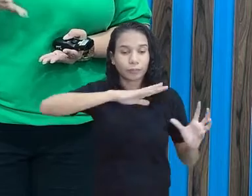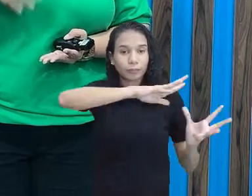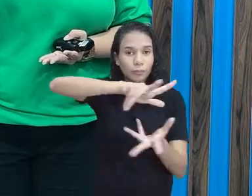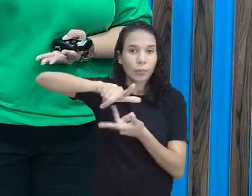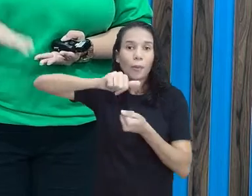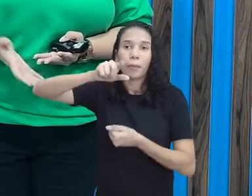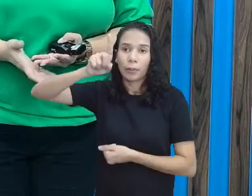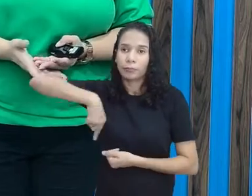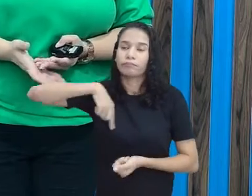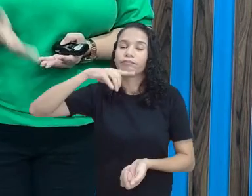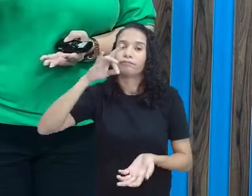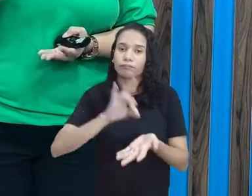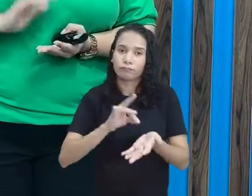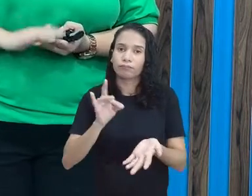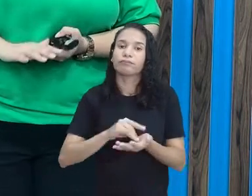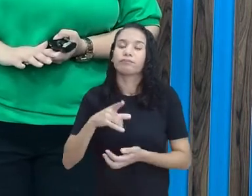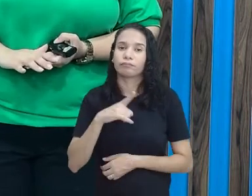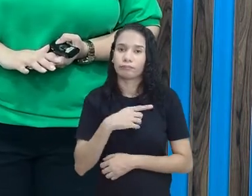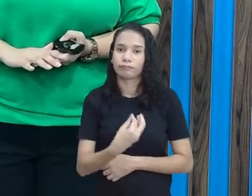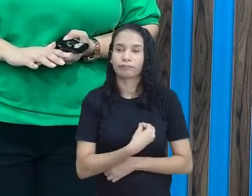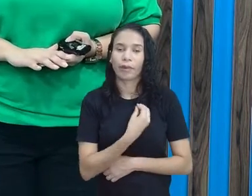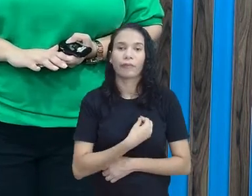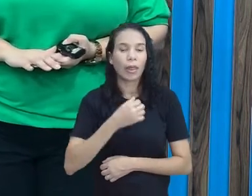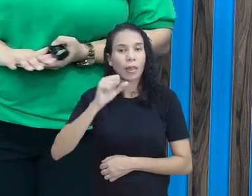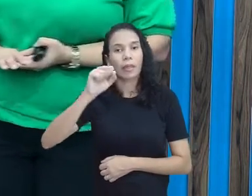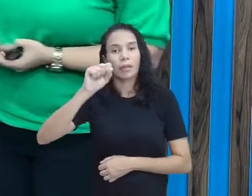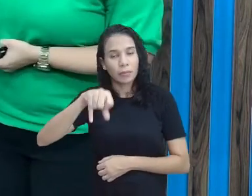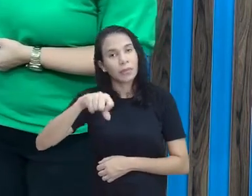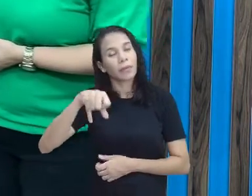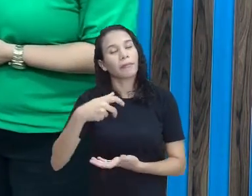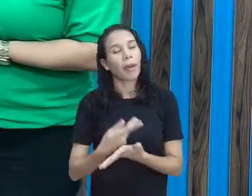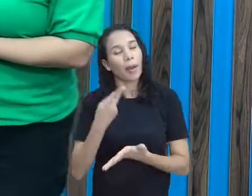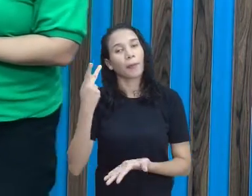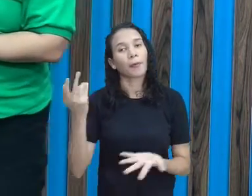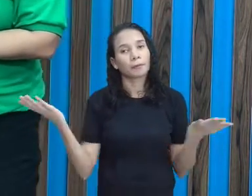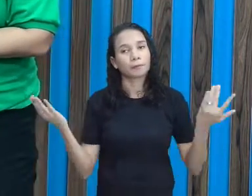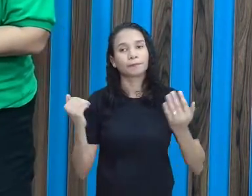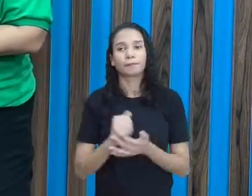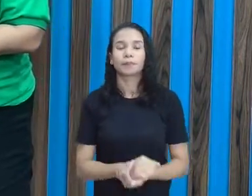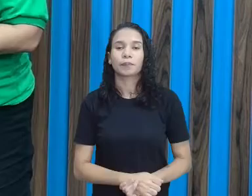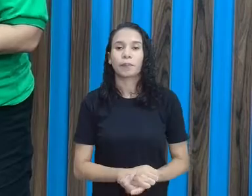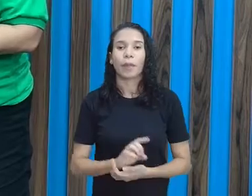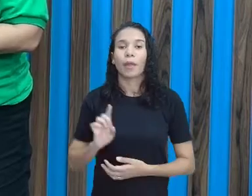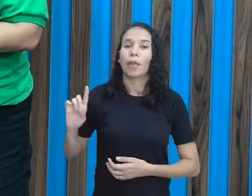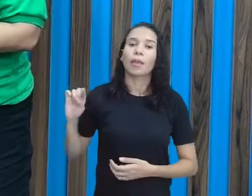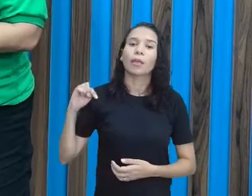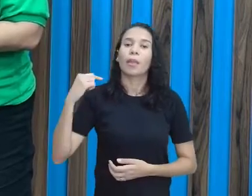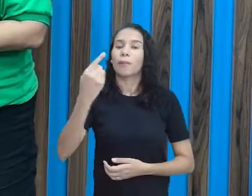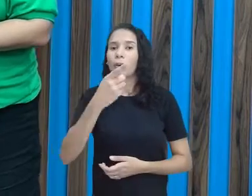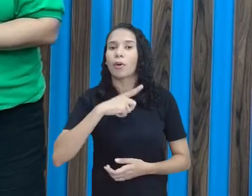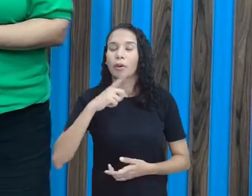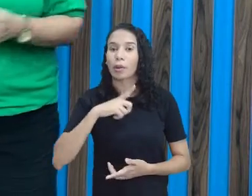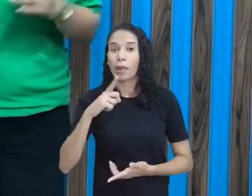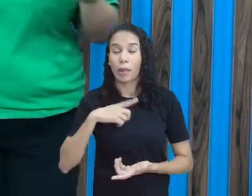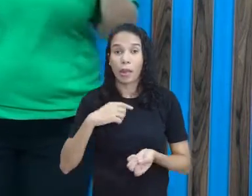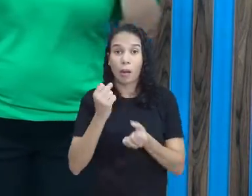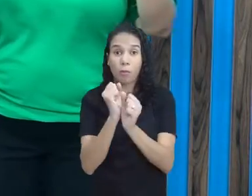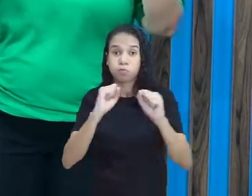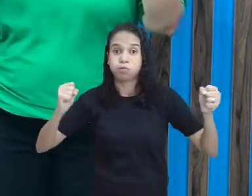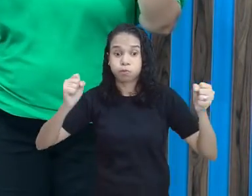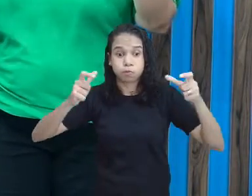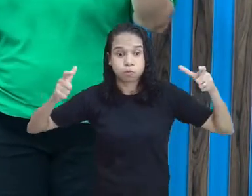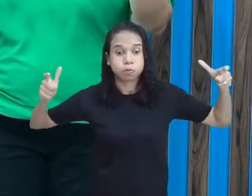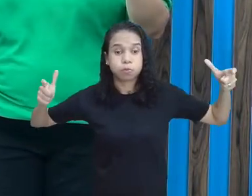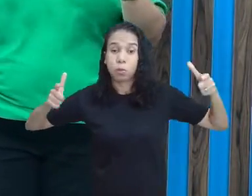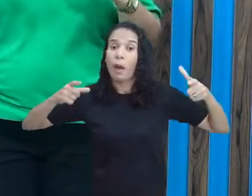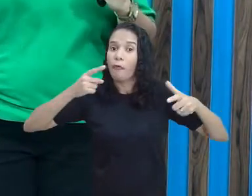será esse eventualmente, né? Sim, é isso que vai acontecer. Então, Depois que ele virar essa supergigante vermelha,